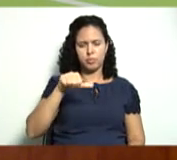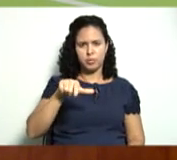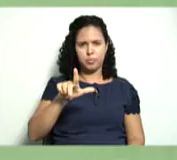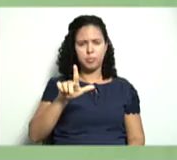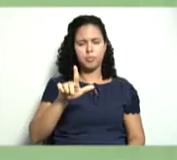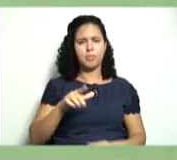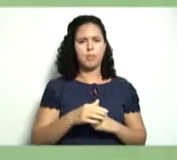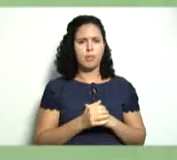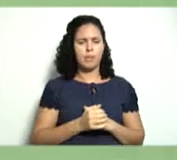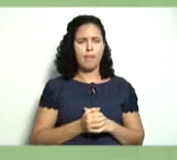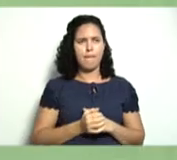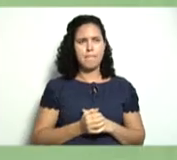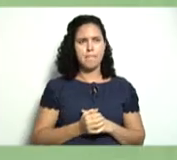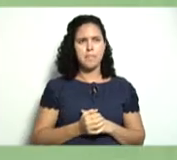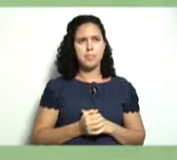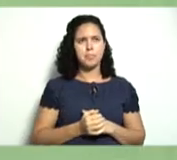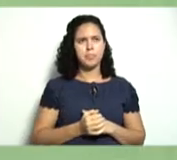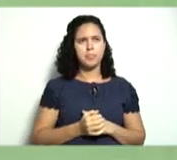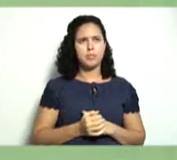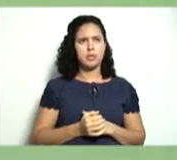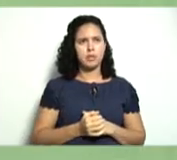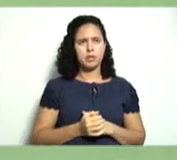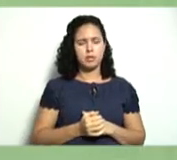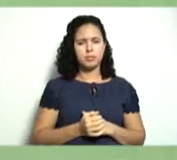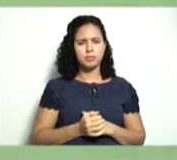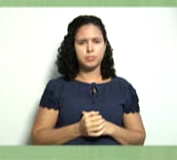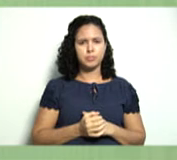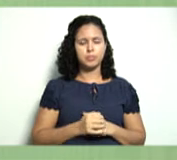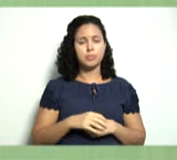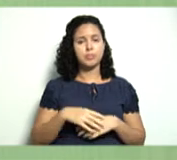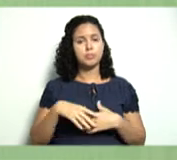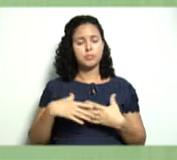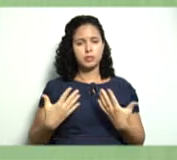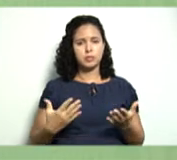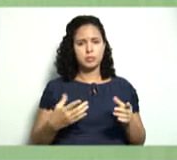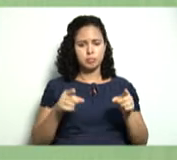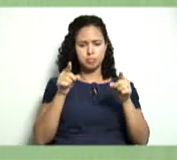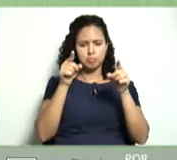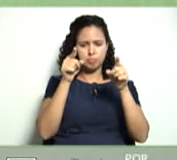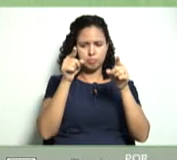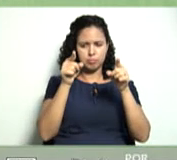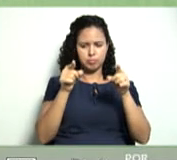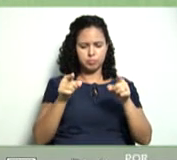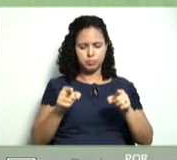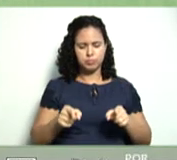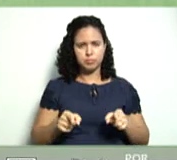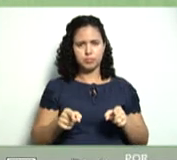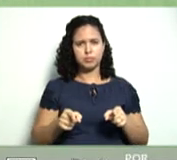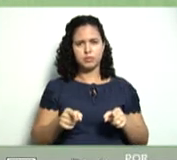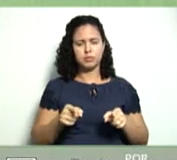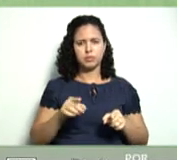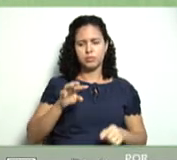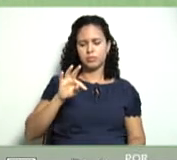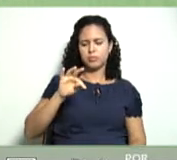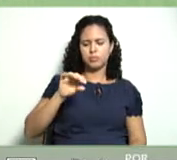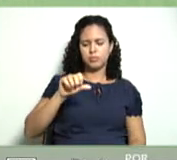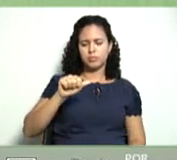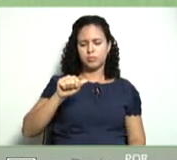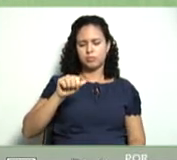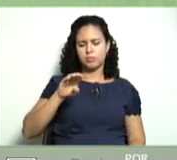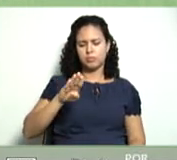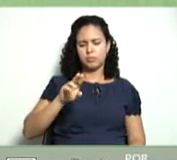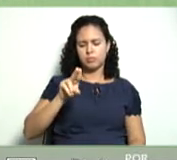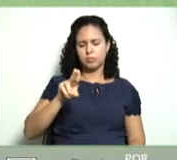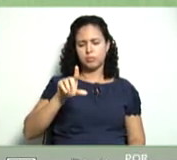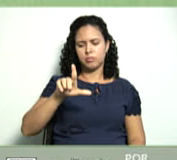então a gente olha a questão do dos alinhamentos né de tabulação vocês vão encontrar que